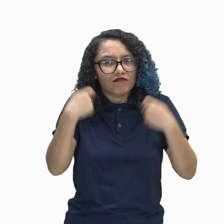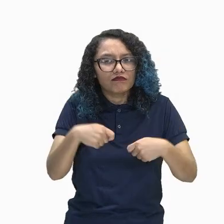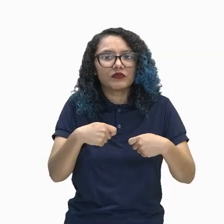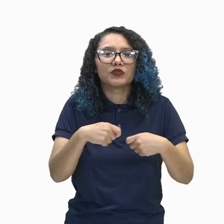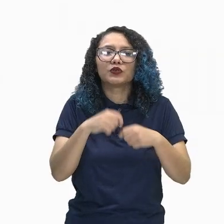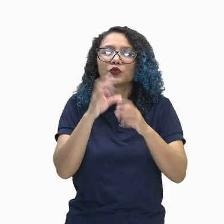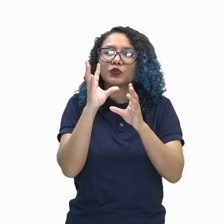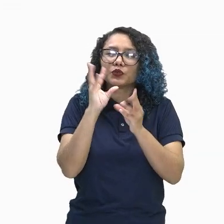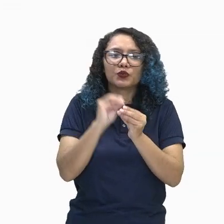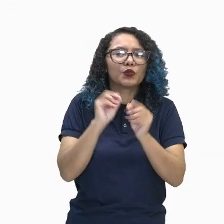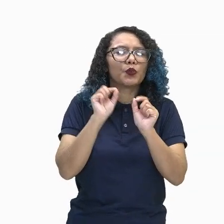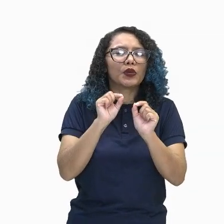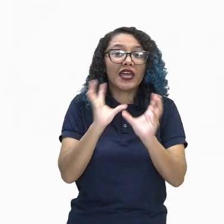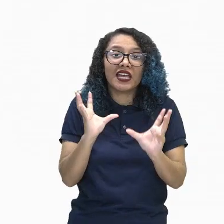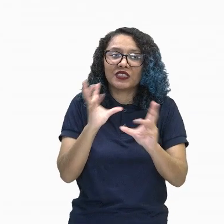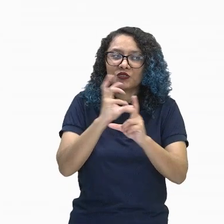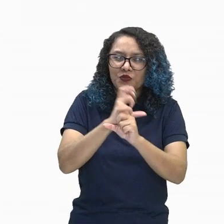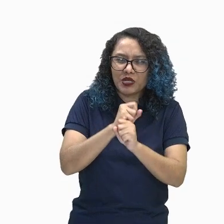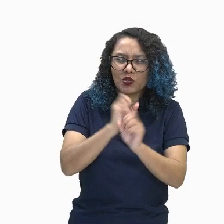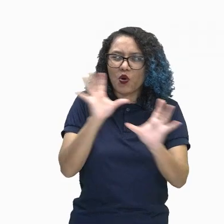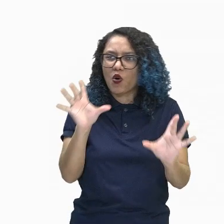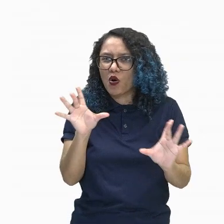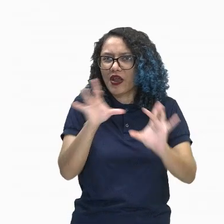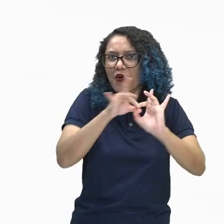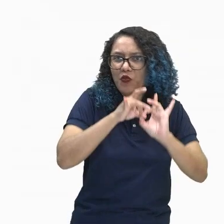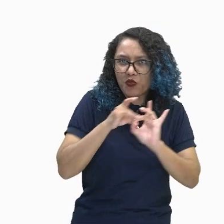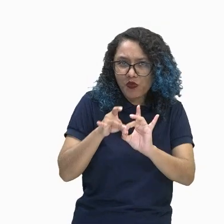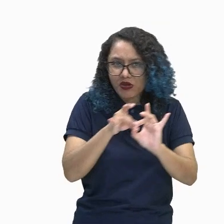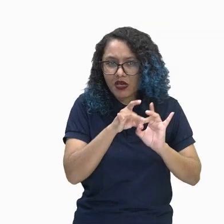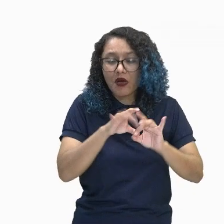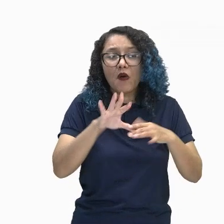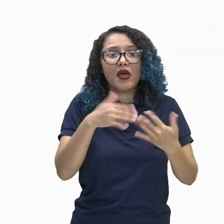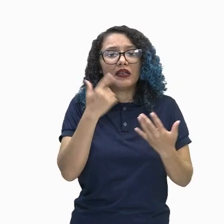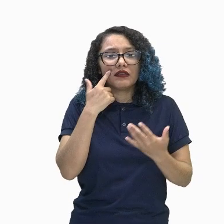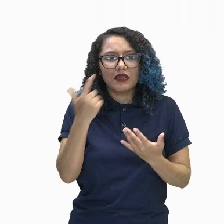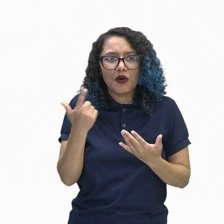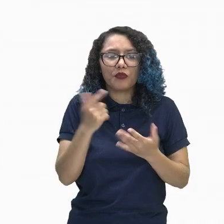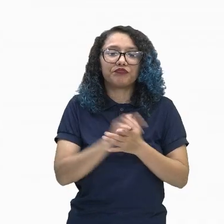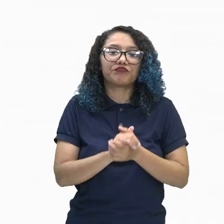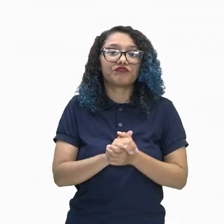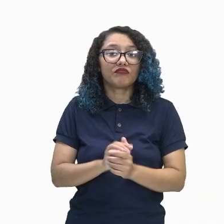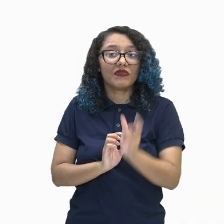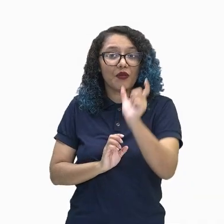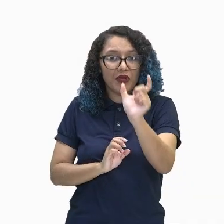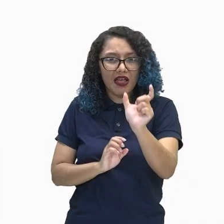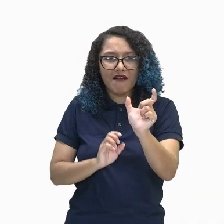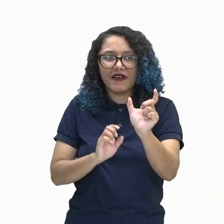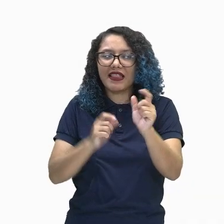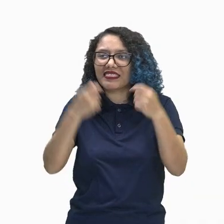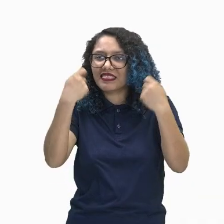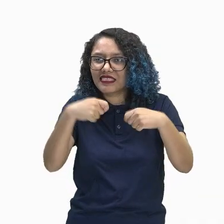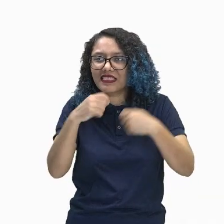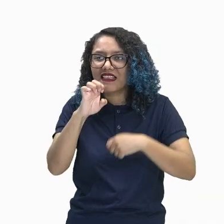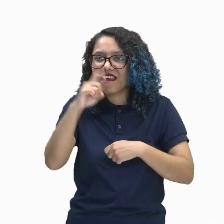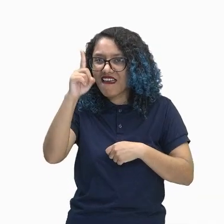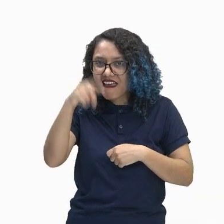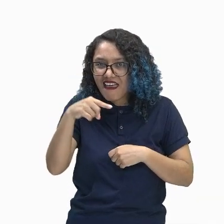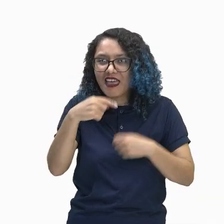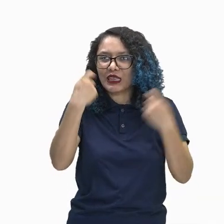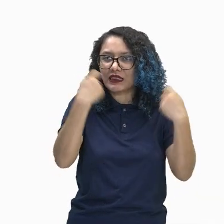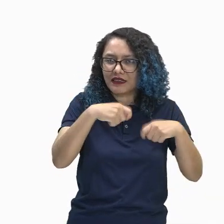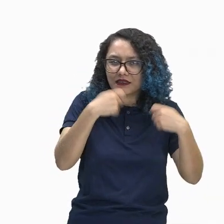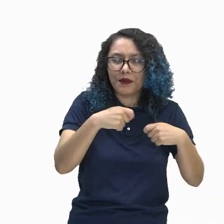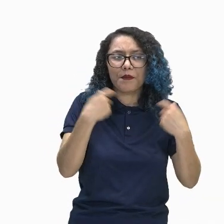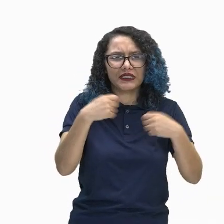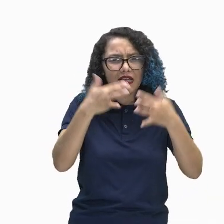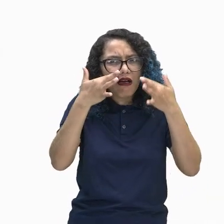a somatória. Então, perceba que expressões como essa aqui, é necessário, a gente precisa ter um olhar